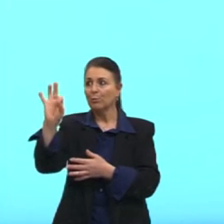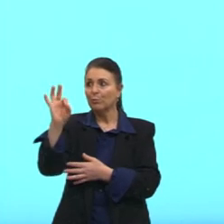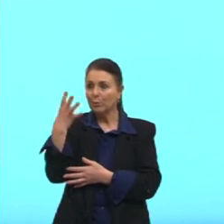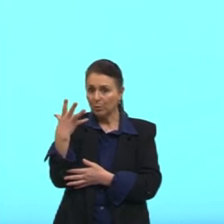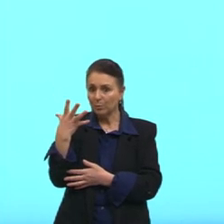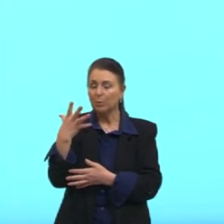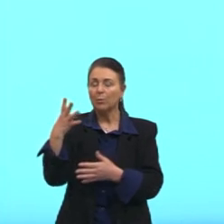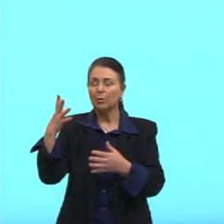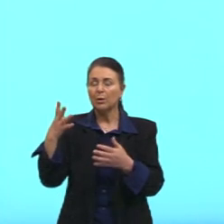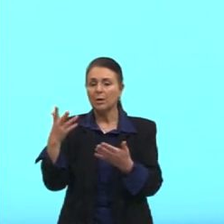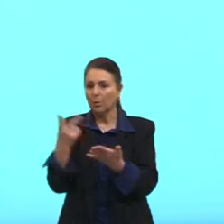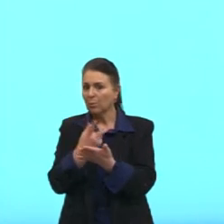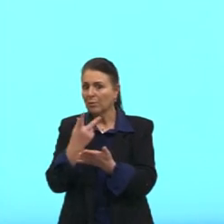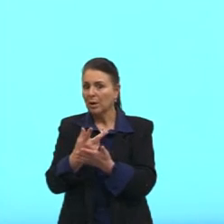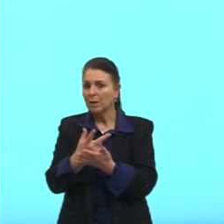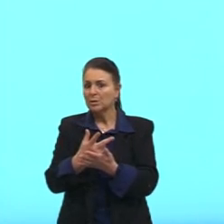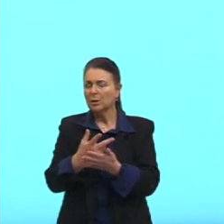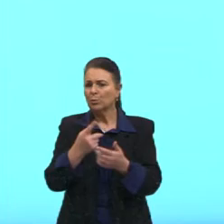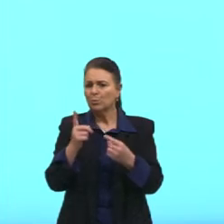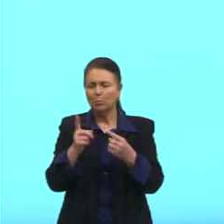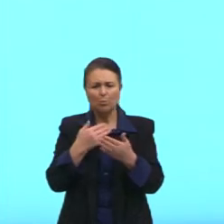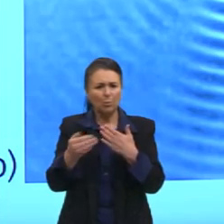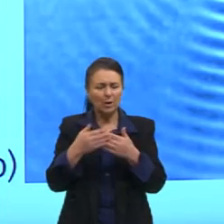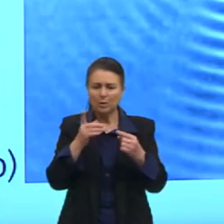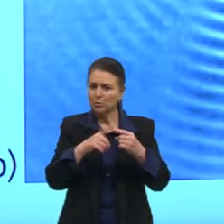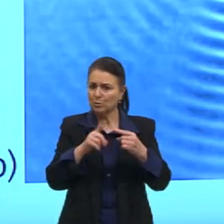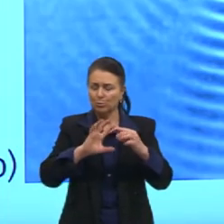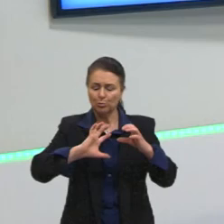Isso é importante a gente saber.